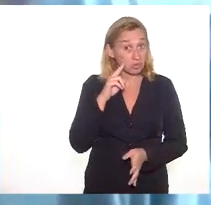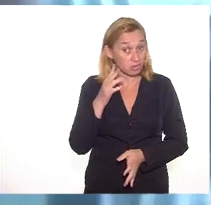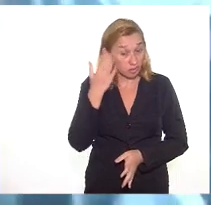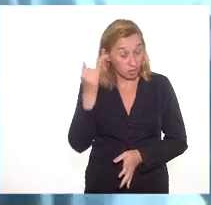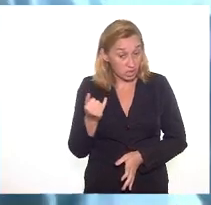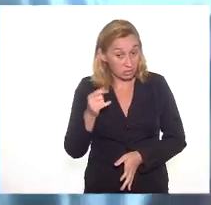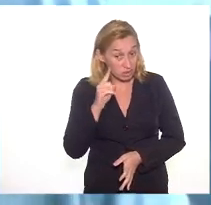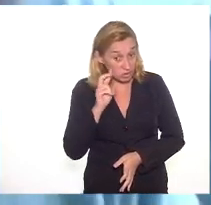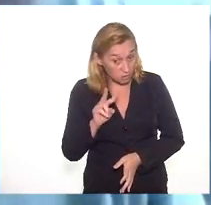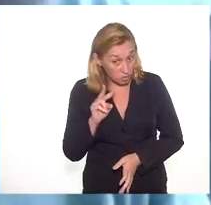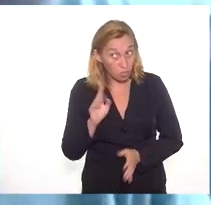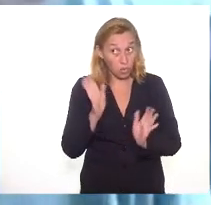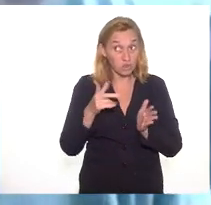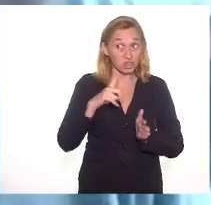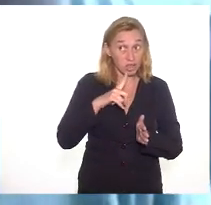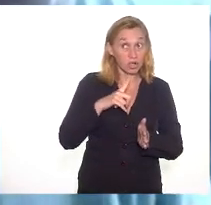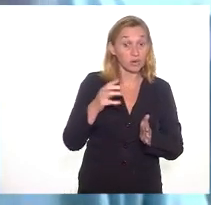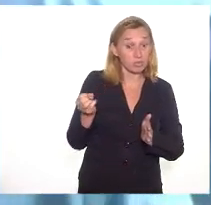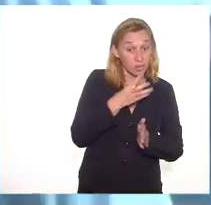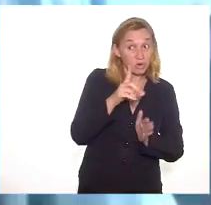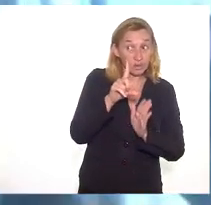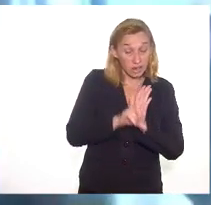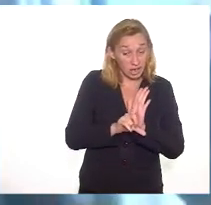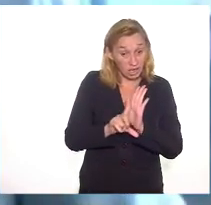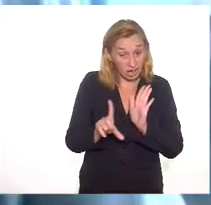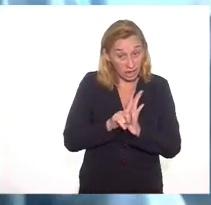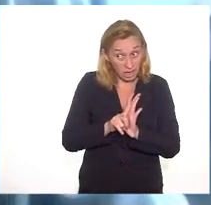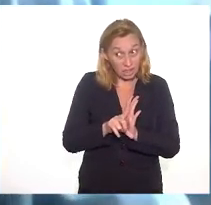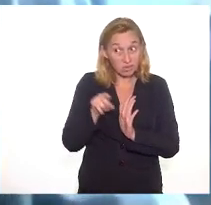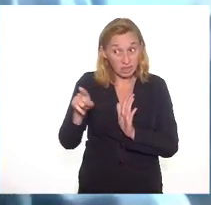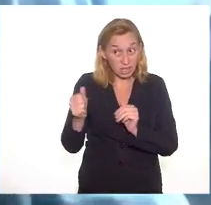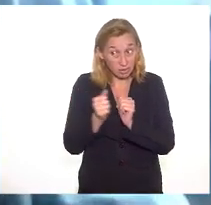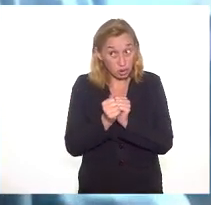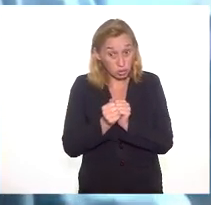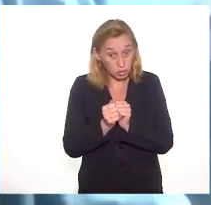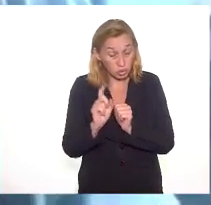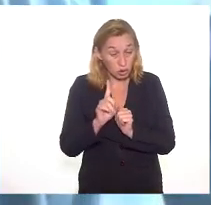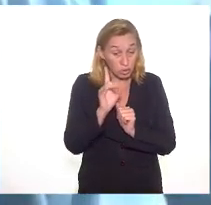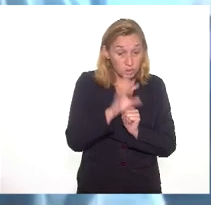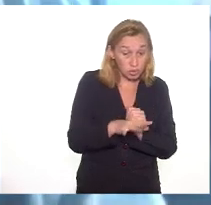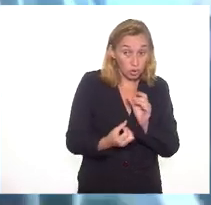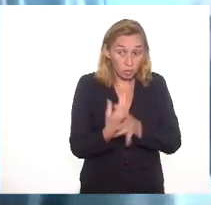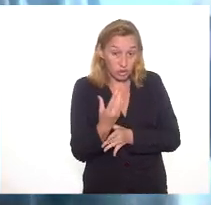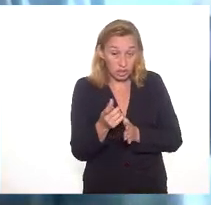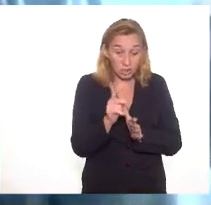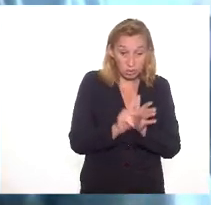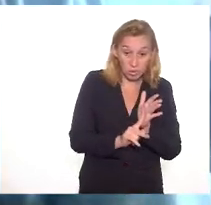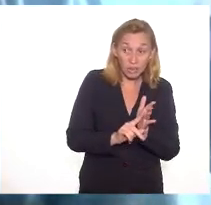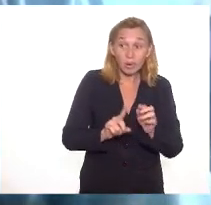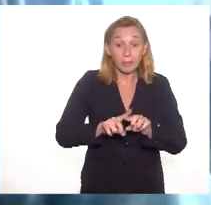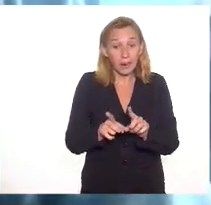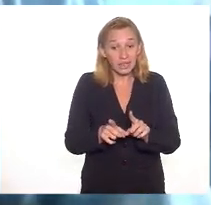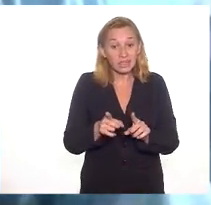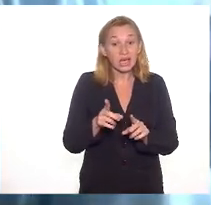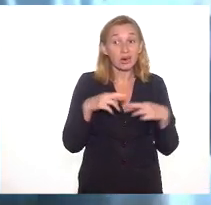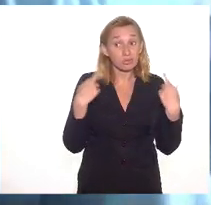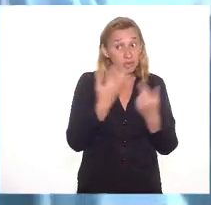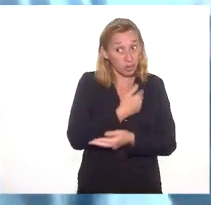uma lei nova sancionada, aquela dos relatórios que você participou, não só como coautora, mas da audiência